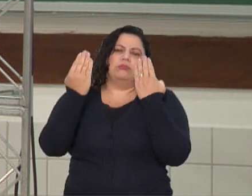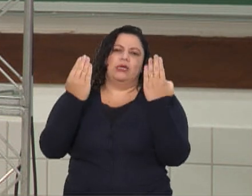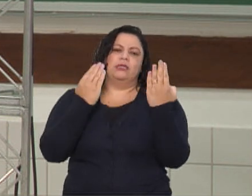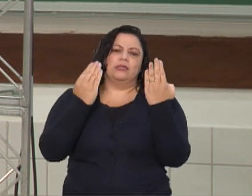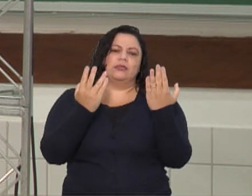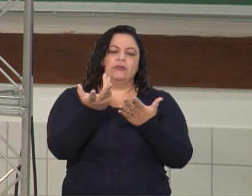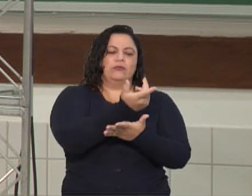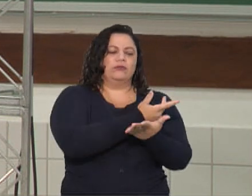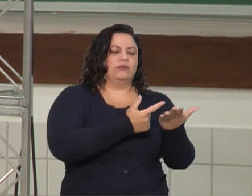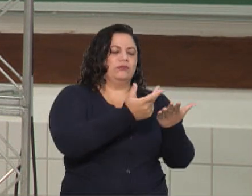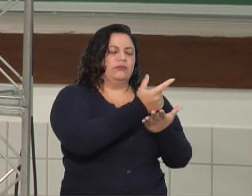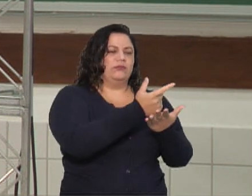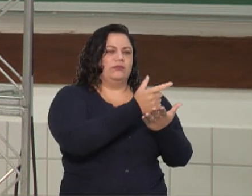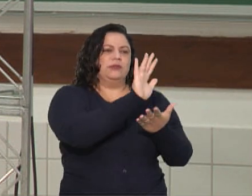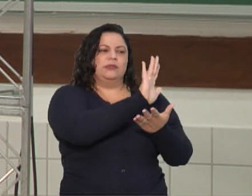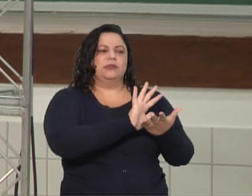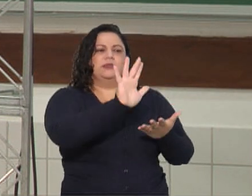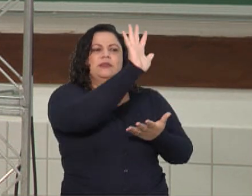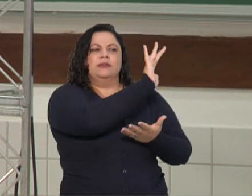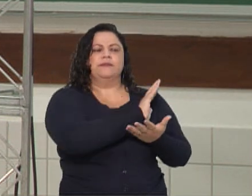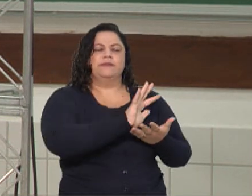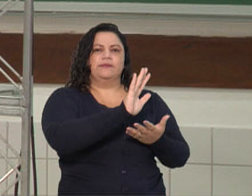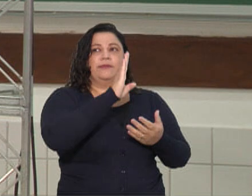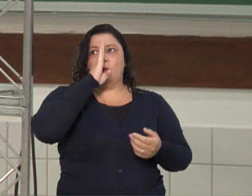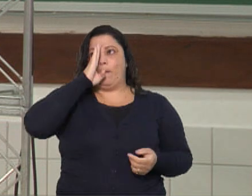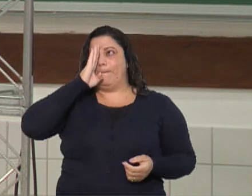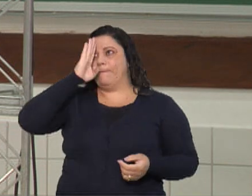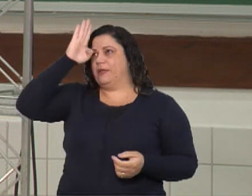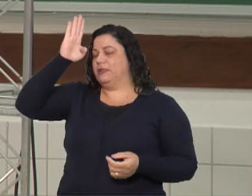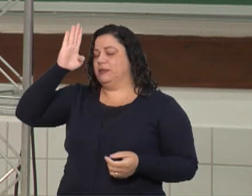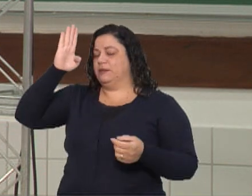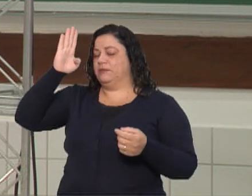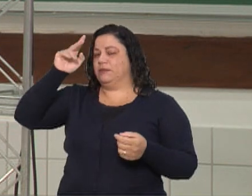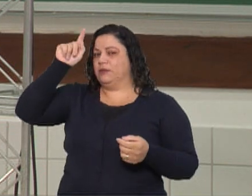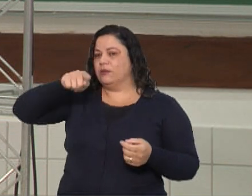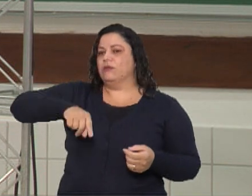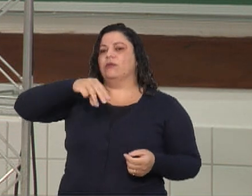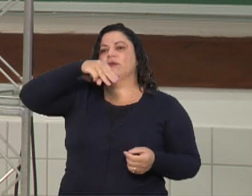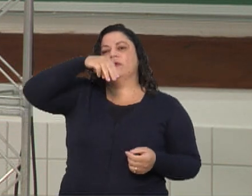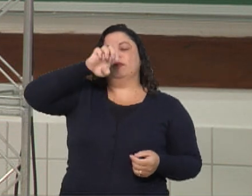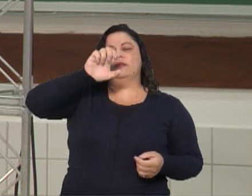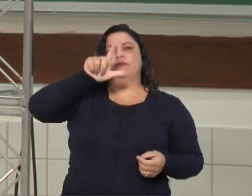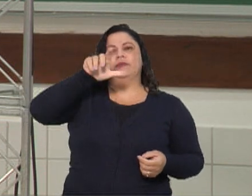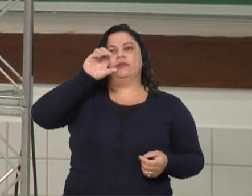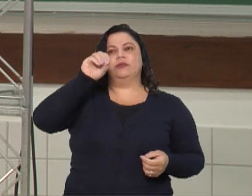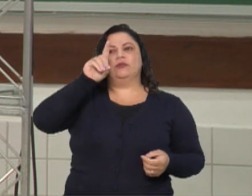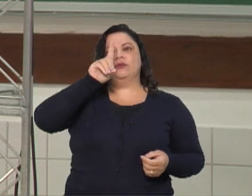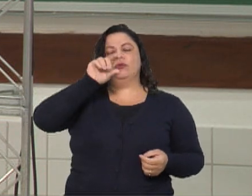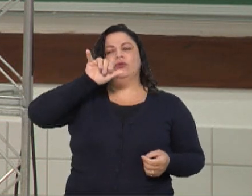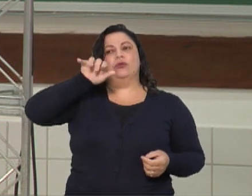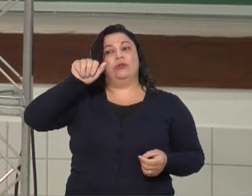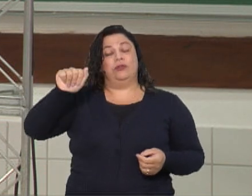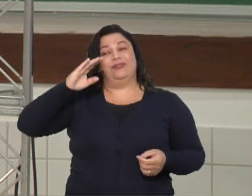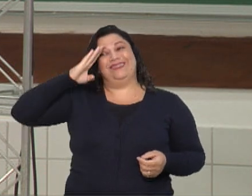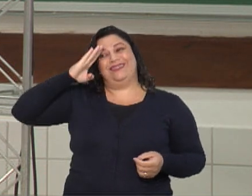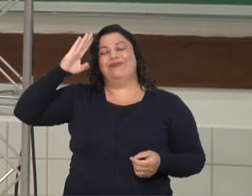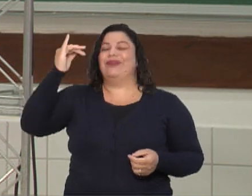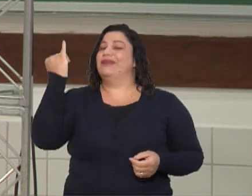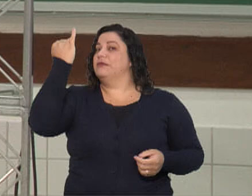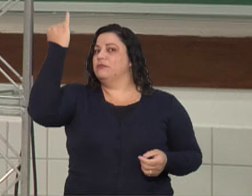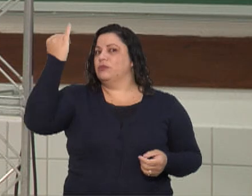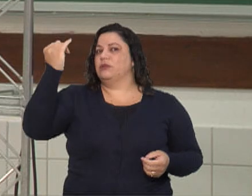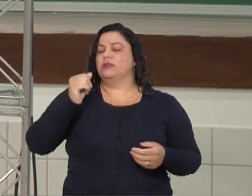imagem, a figura principal seria a melodia, enquanto que os tons, as cores, os sombreados, as